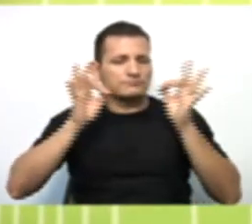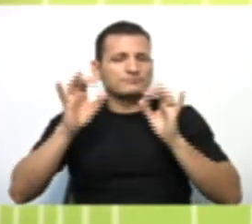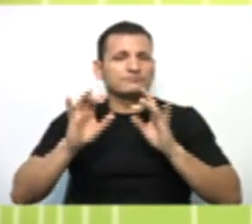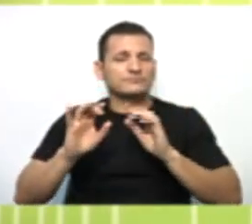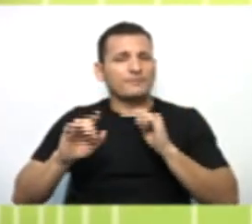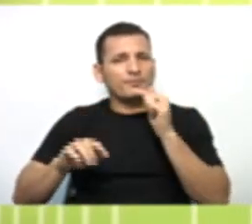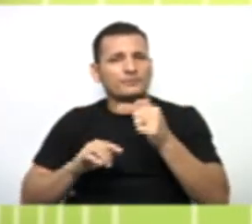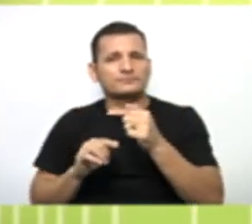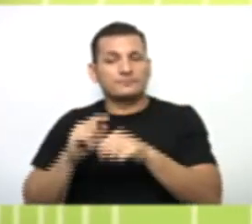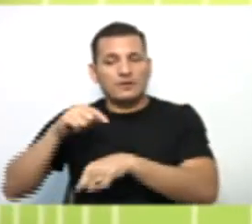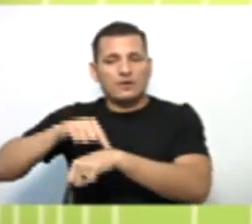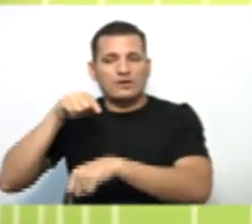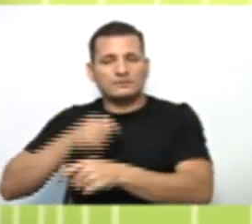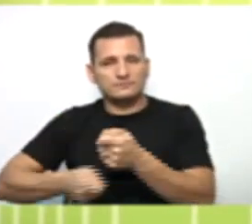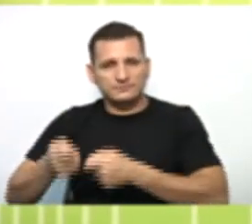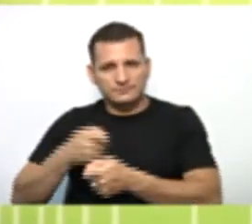da